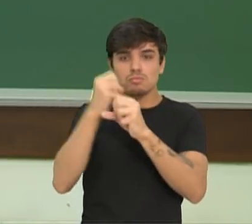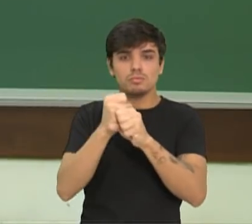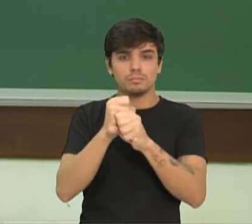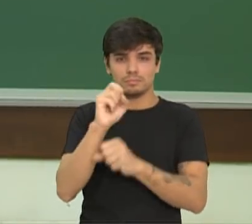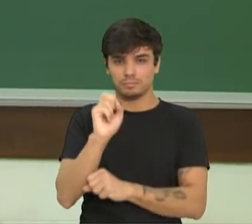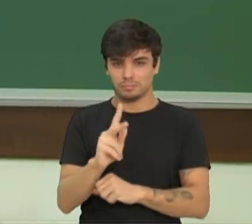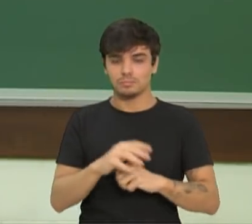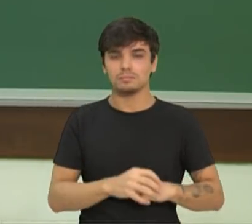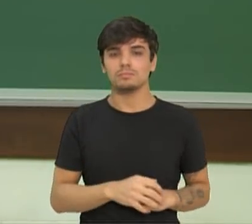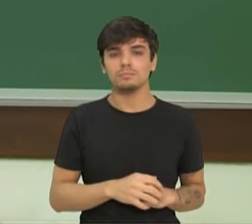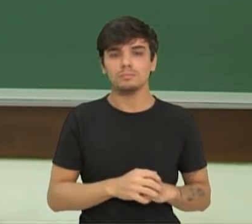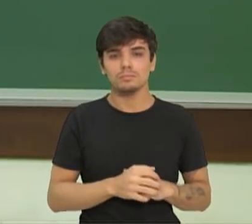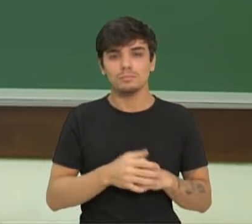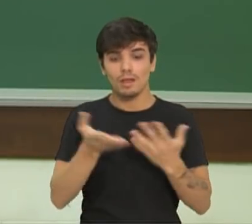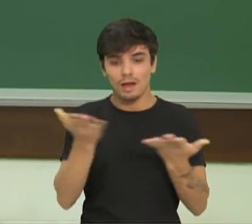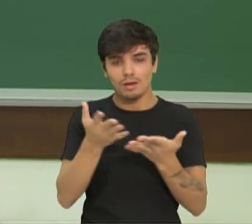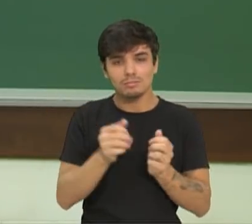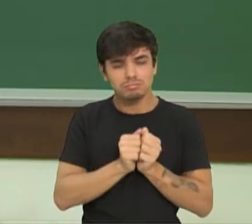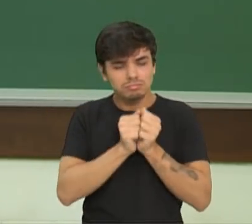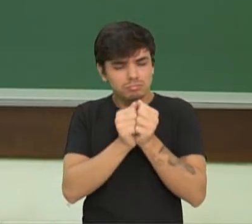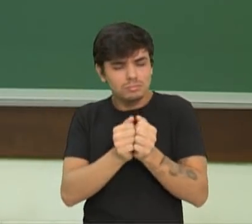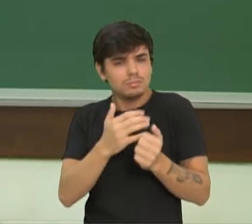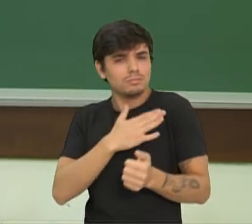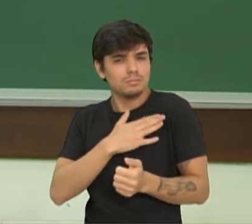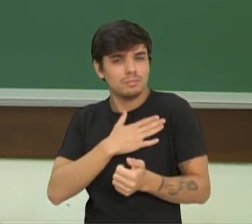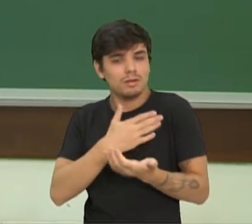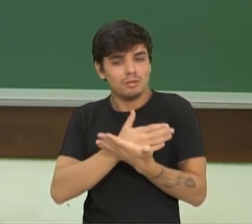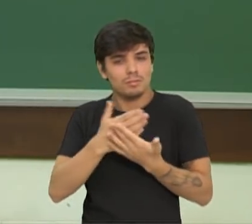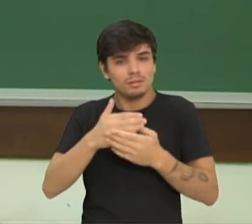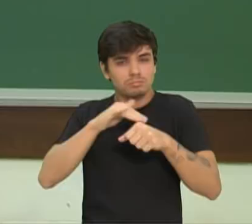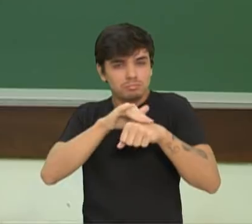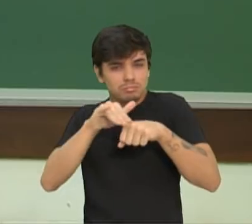Então siga comigo para o nosso Começando a Conversa.